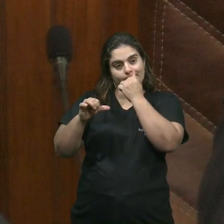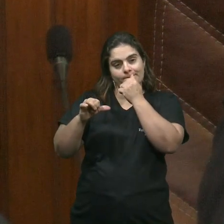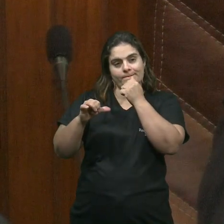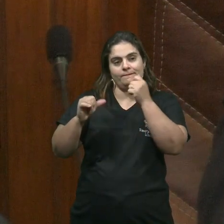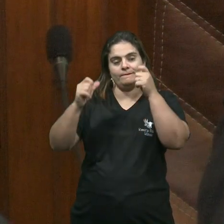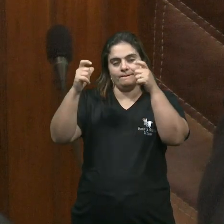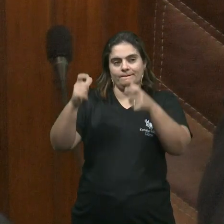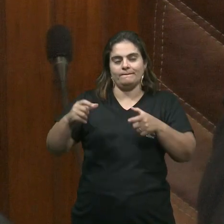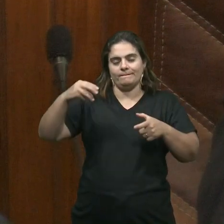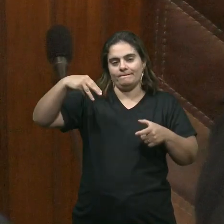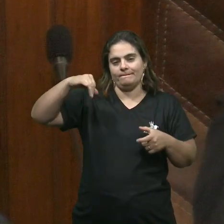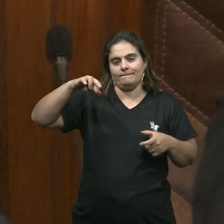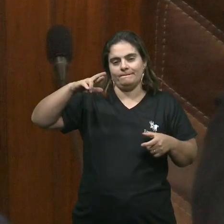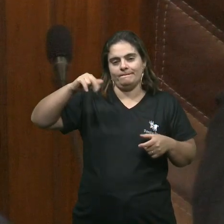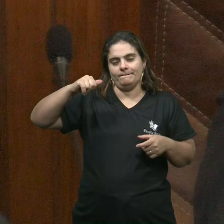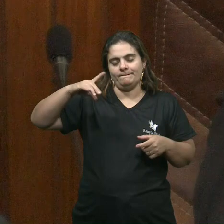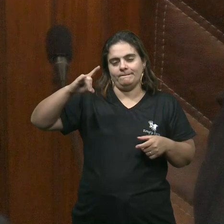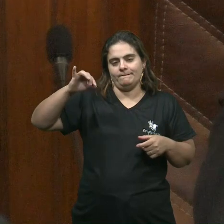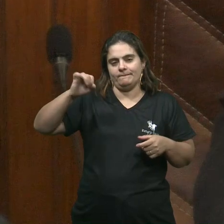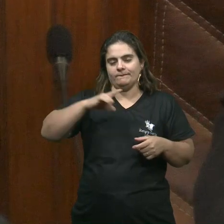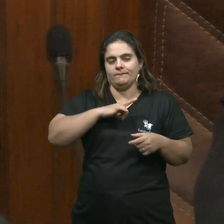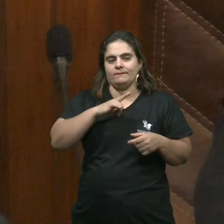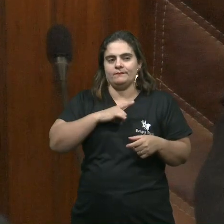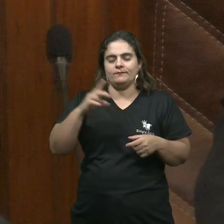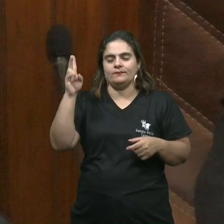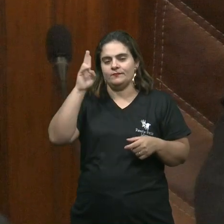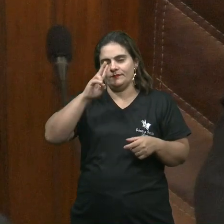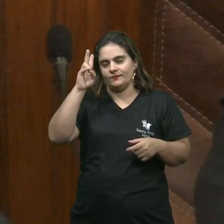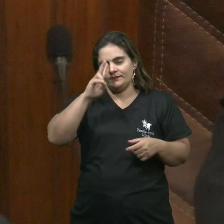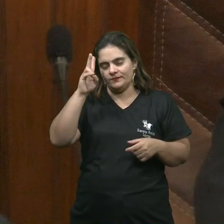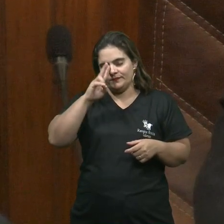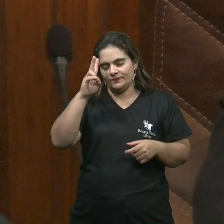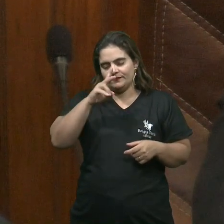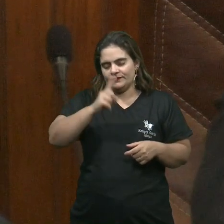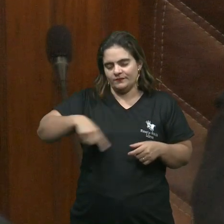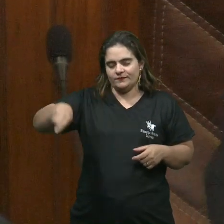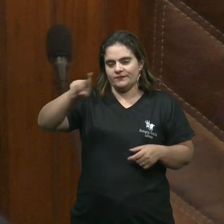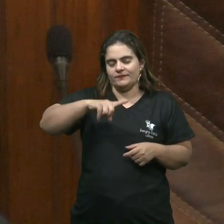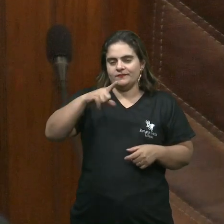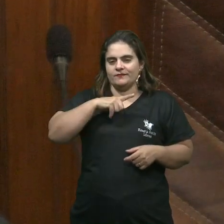no bairro Mirand, de propriedade de Antônio Rist. Lembramos, acaso, que a votação é qualificada.